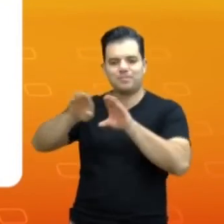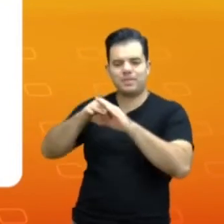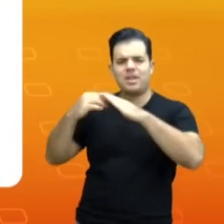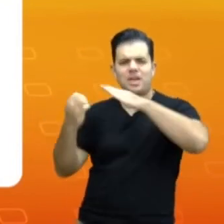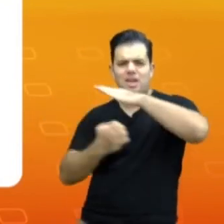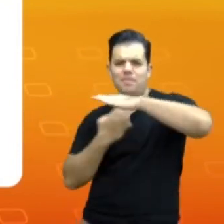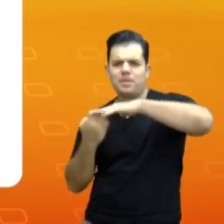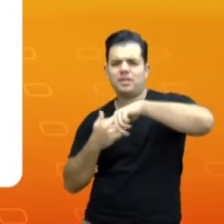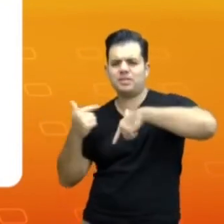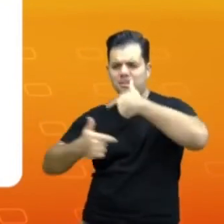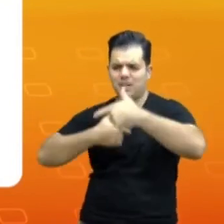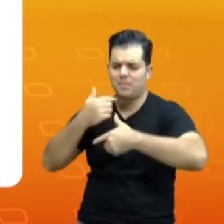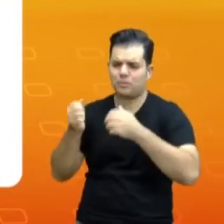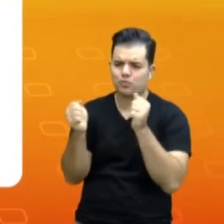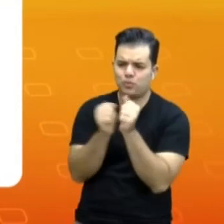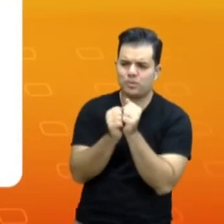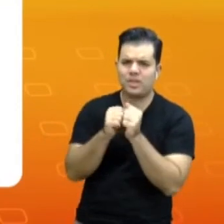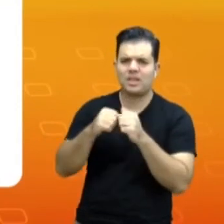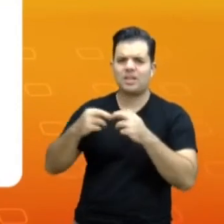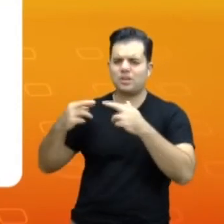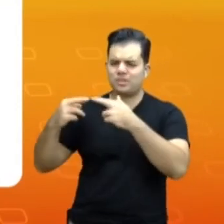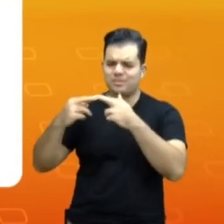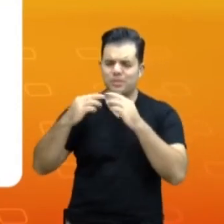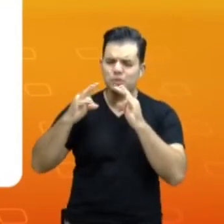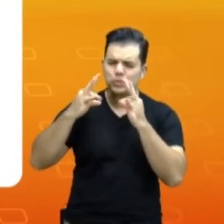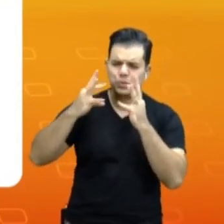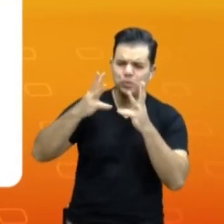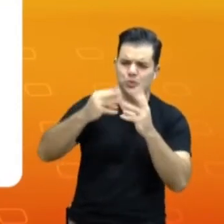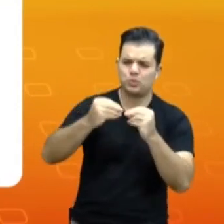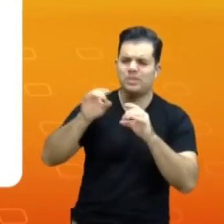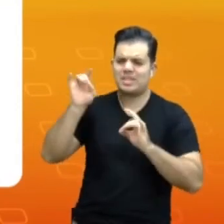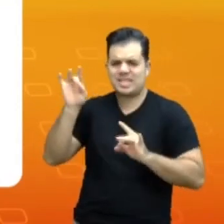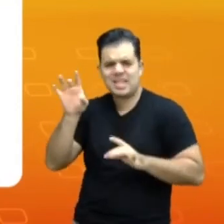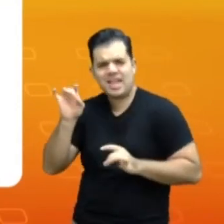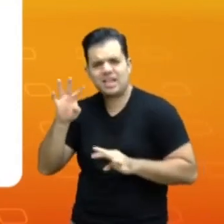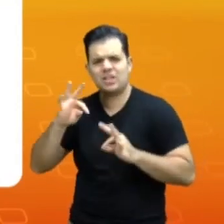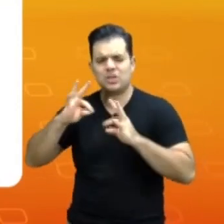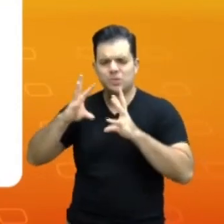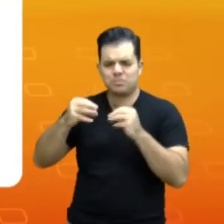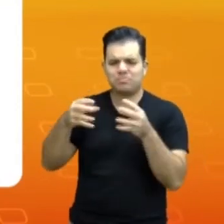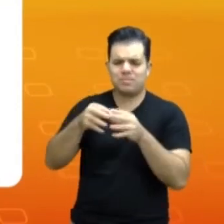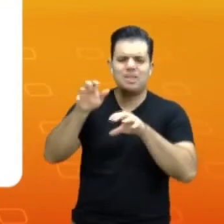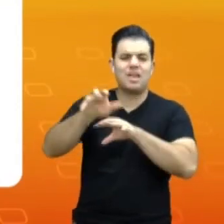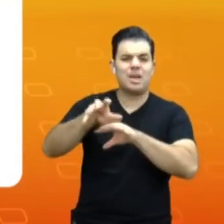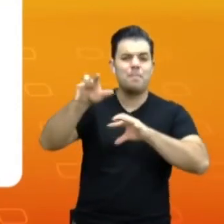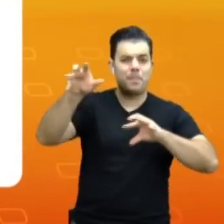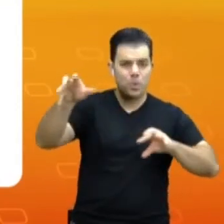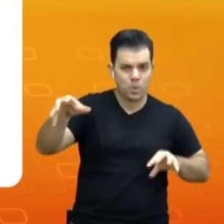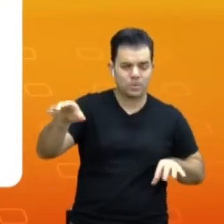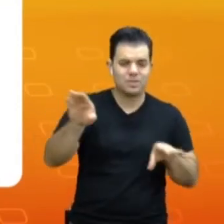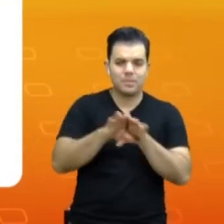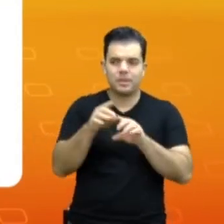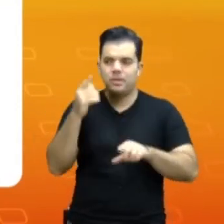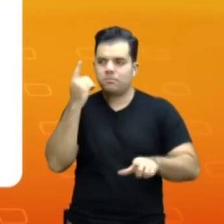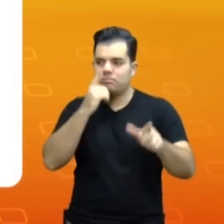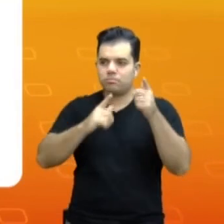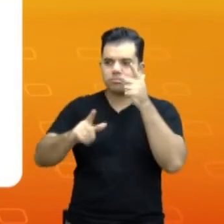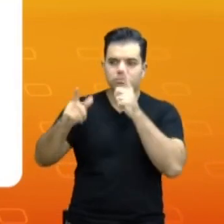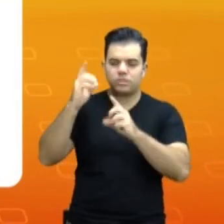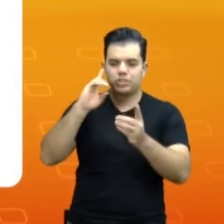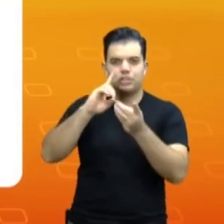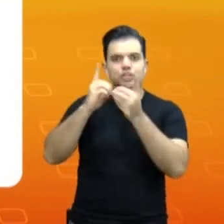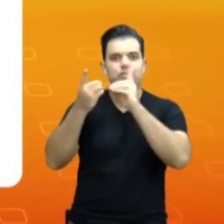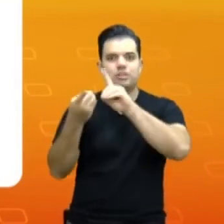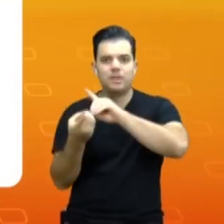na cobertura, a equipe do Band Esportes, a equipe técnica também. Eu acho que um evento remoto, a forma que desenvolvemos, ela